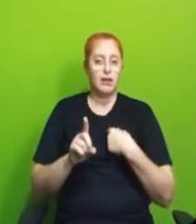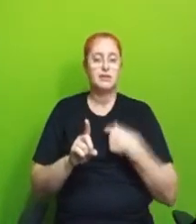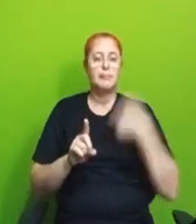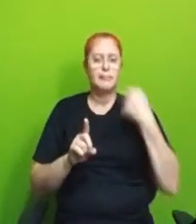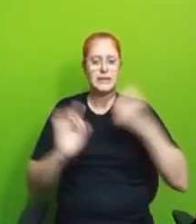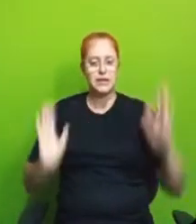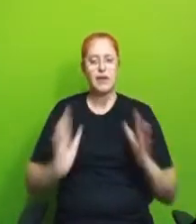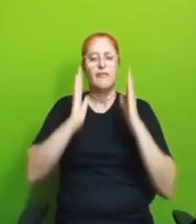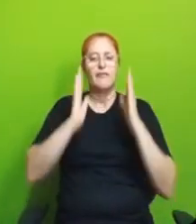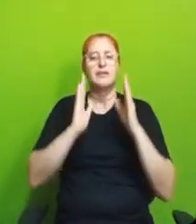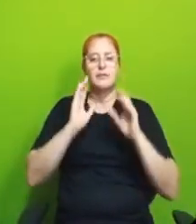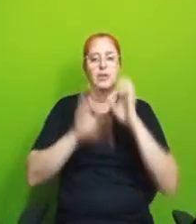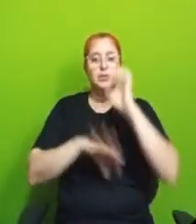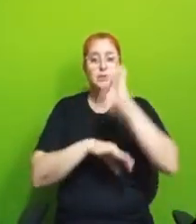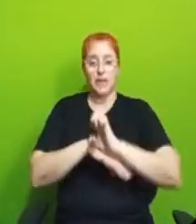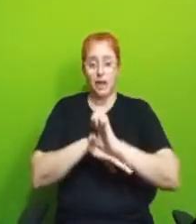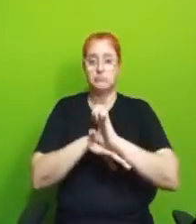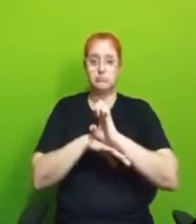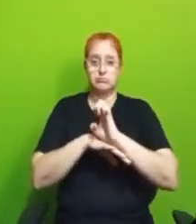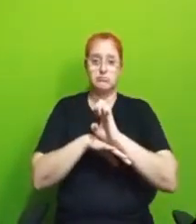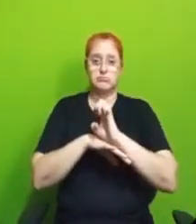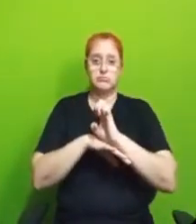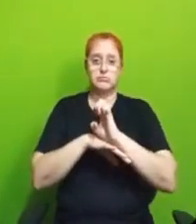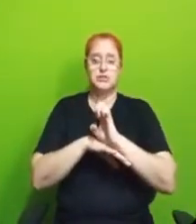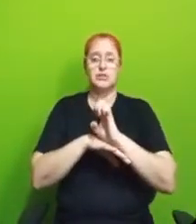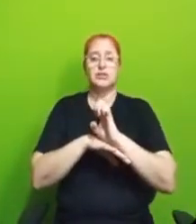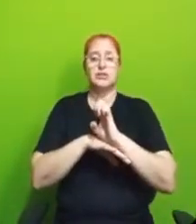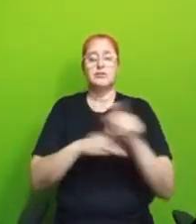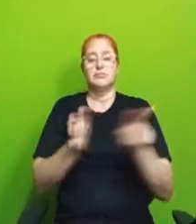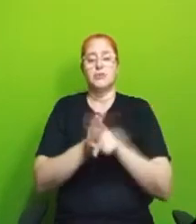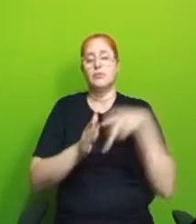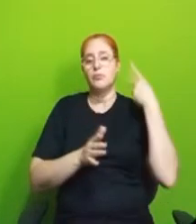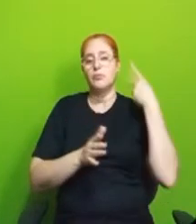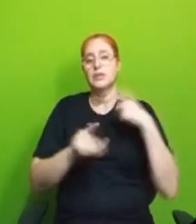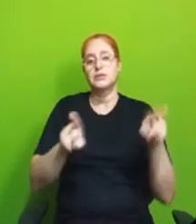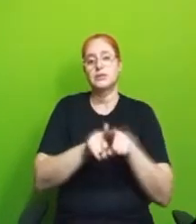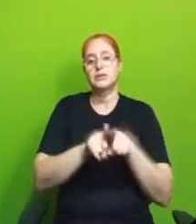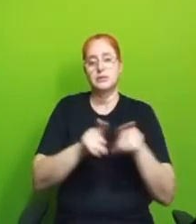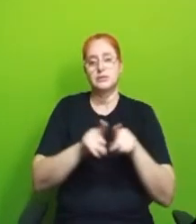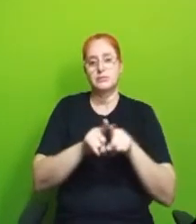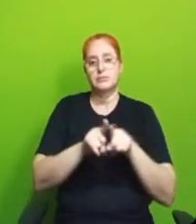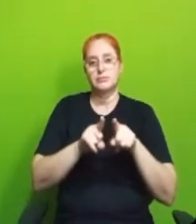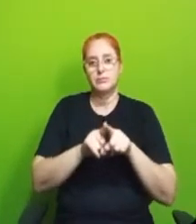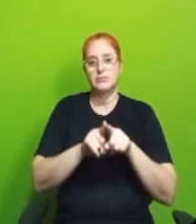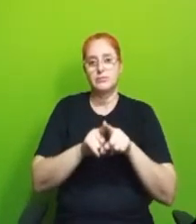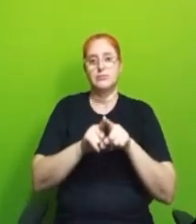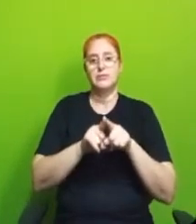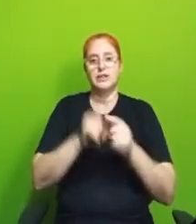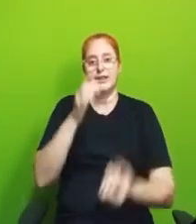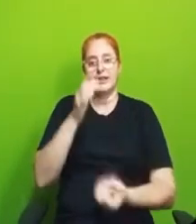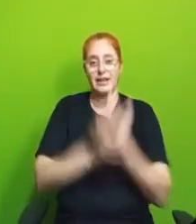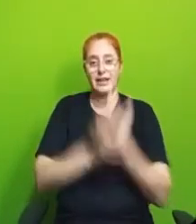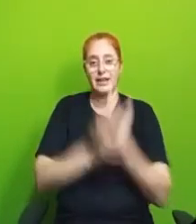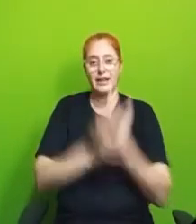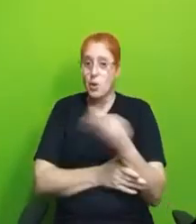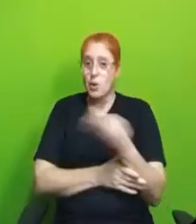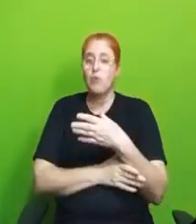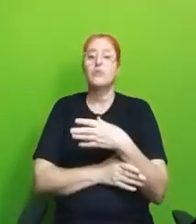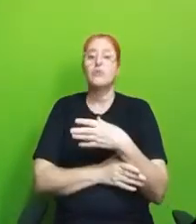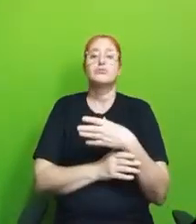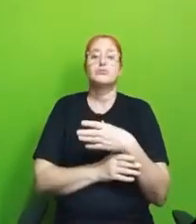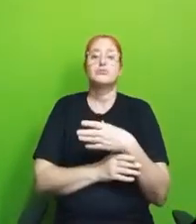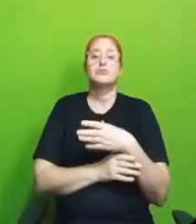o Estado, né, com suas políticas, mas também uma reinvenção, e aí pensar criticamente os próprios